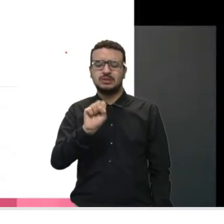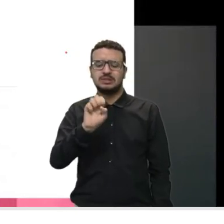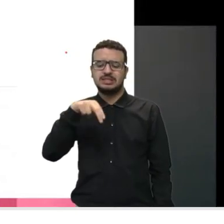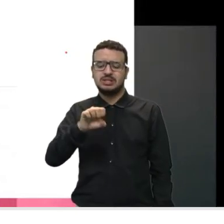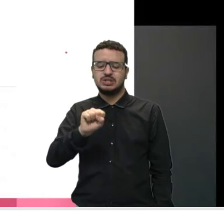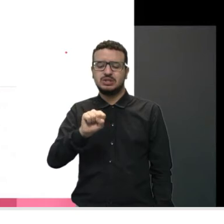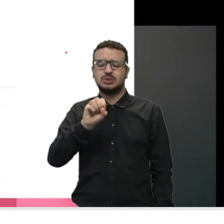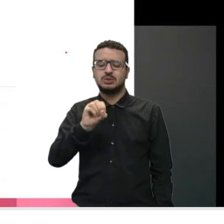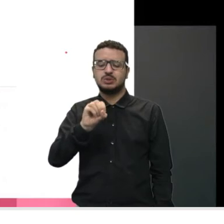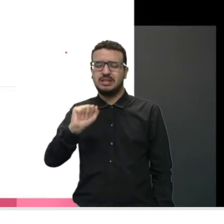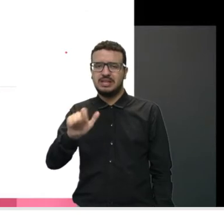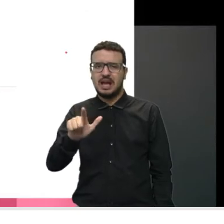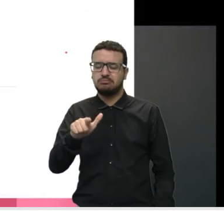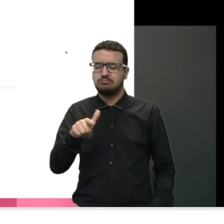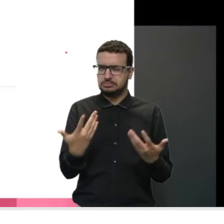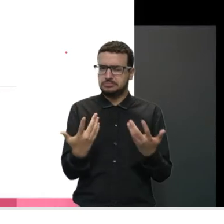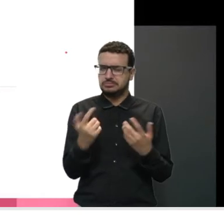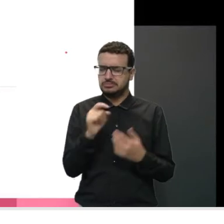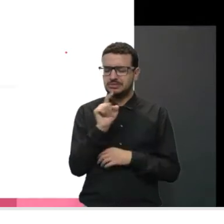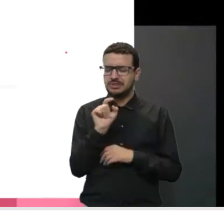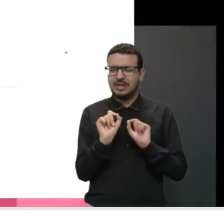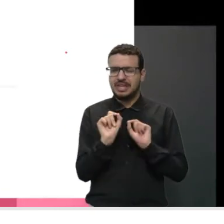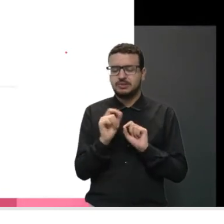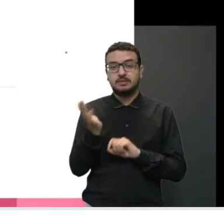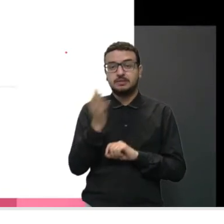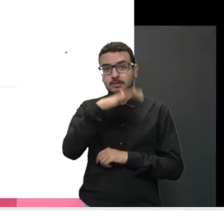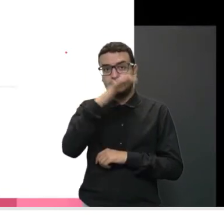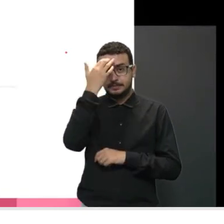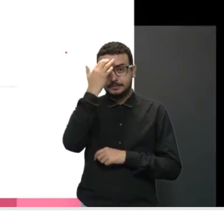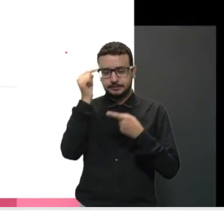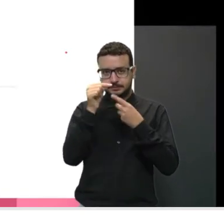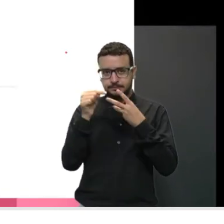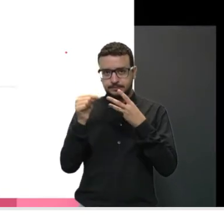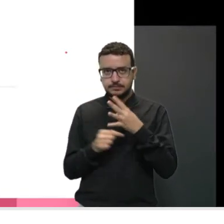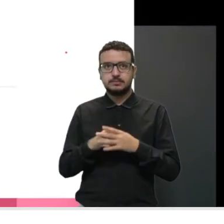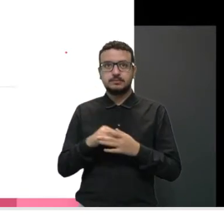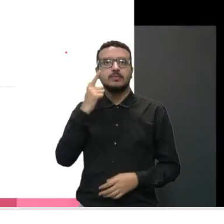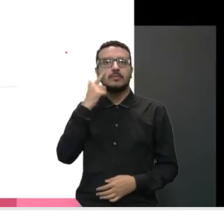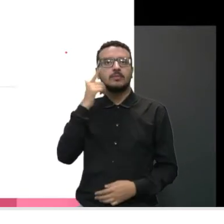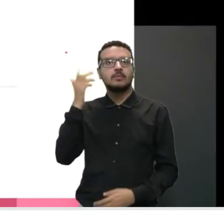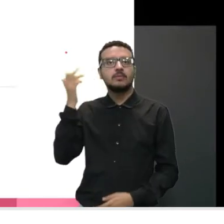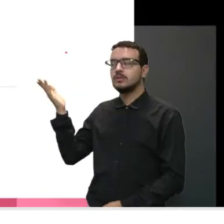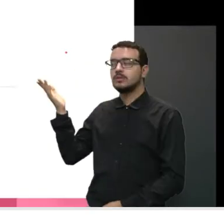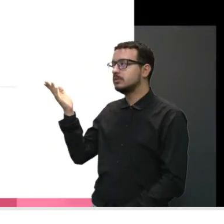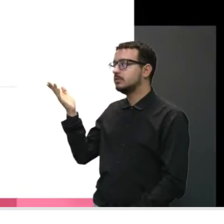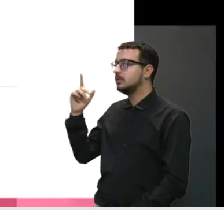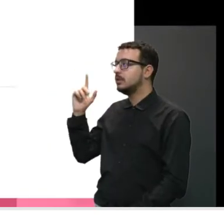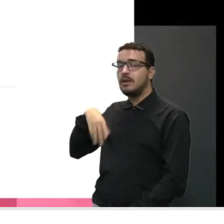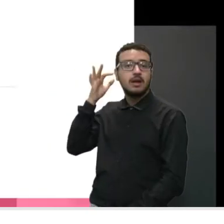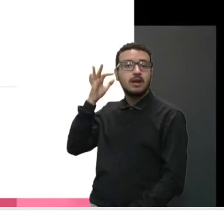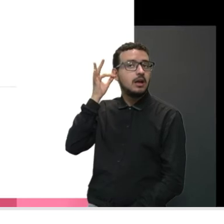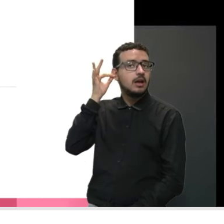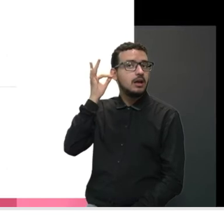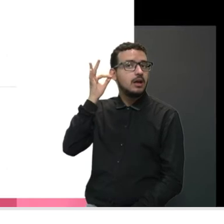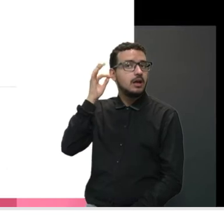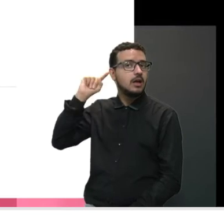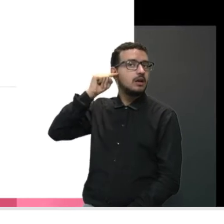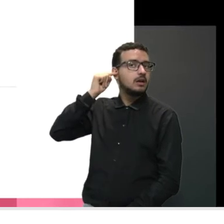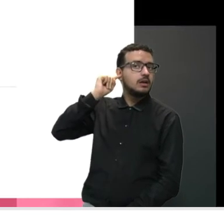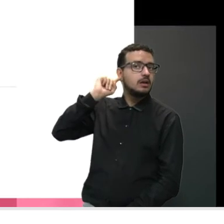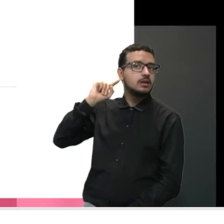um ouvido humano, tá? O ouvido humano ele é dividido em 3 partes. Então, aqui nós temos um ouvido externo, um